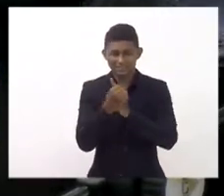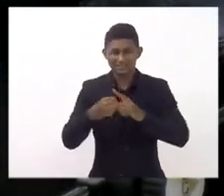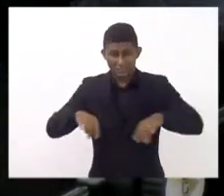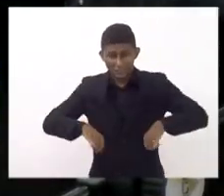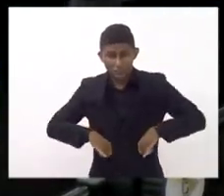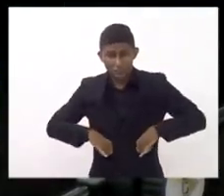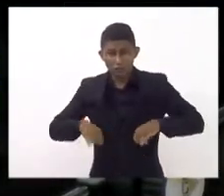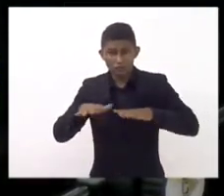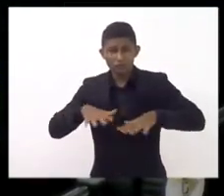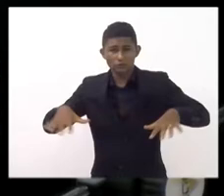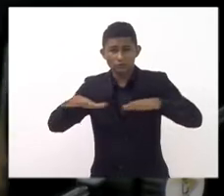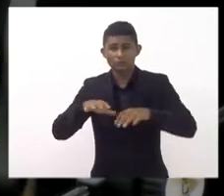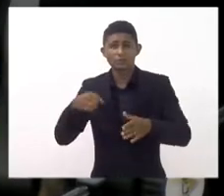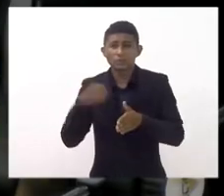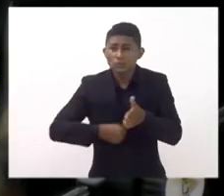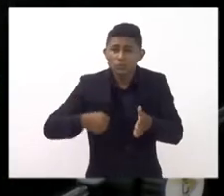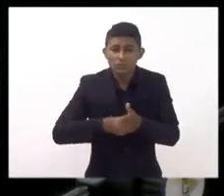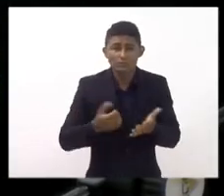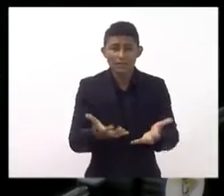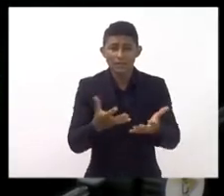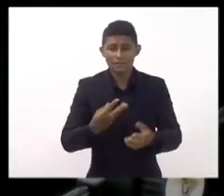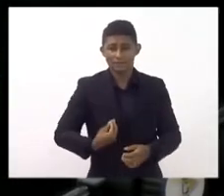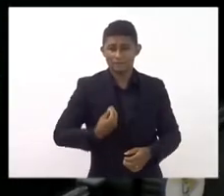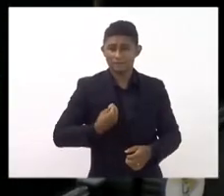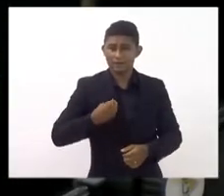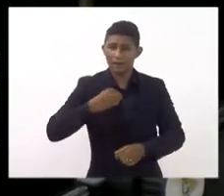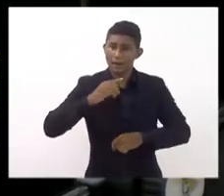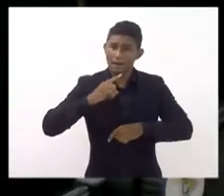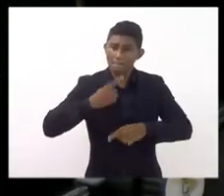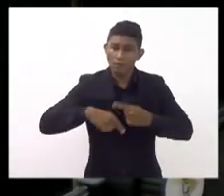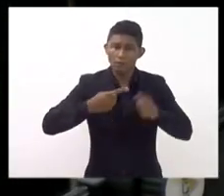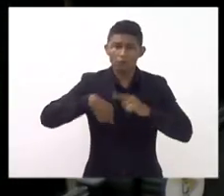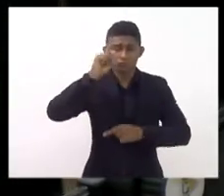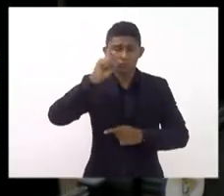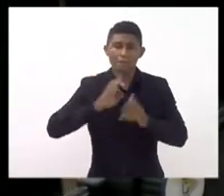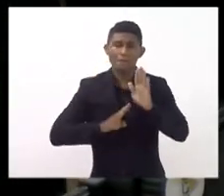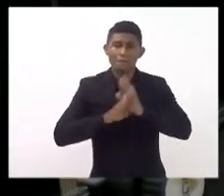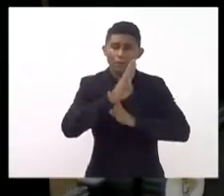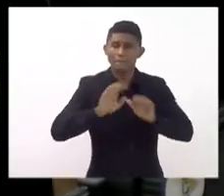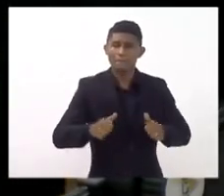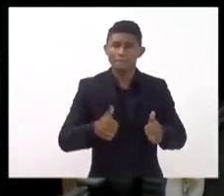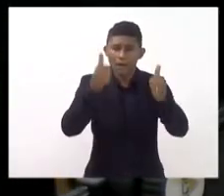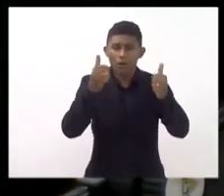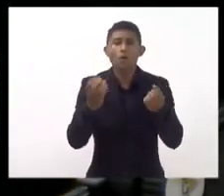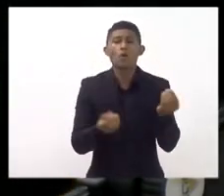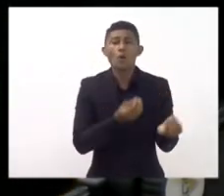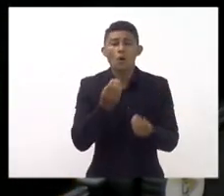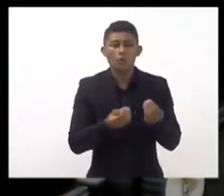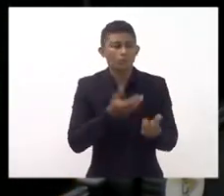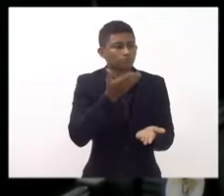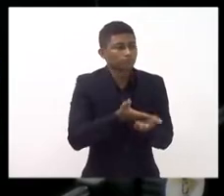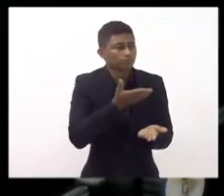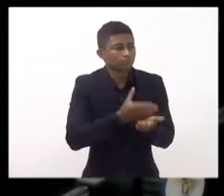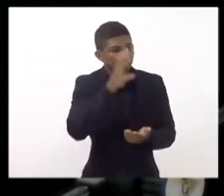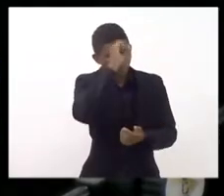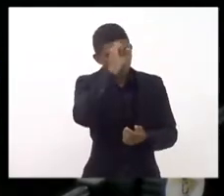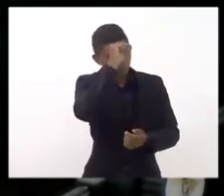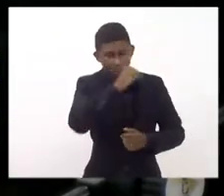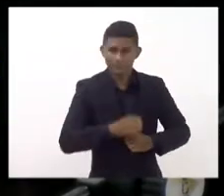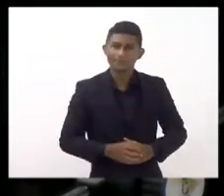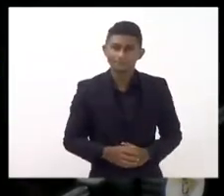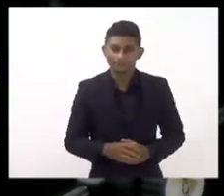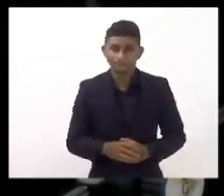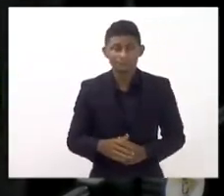sua vida por meio da educação. Deputado, não queira sequer imaginar do que é